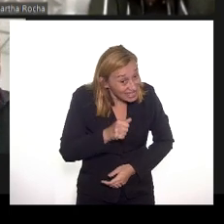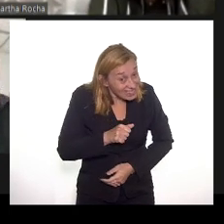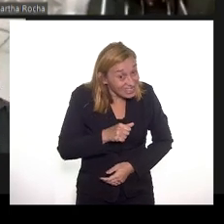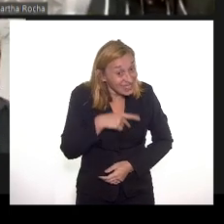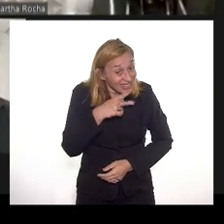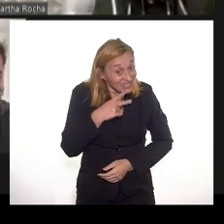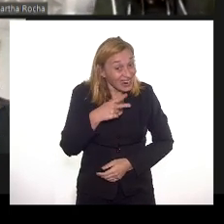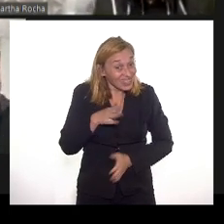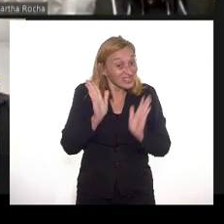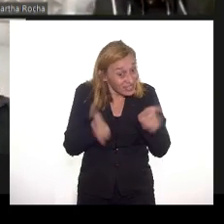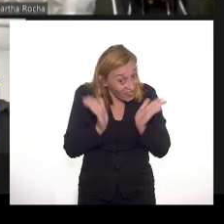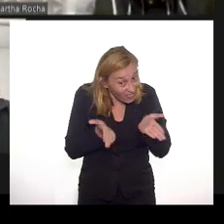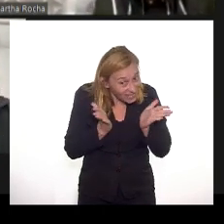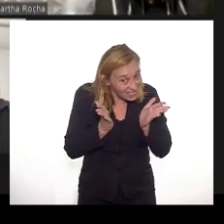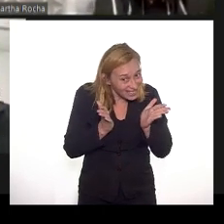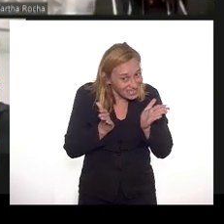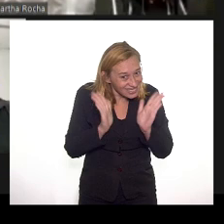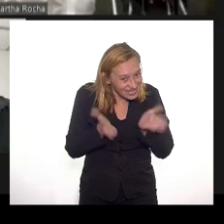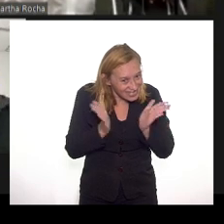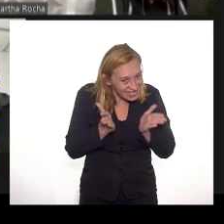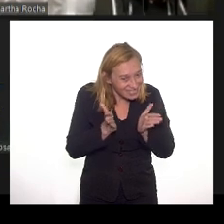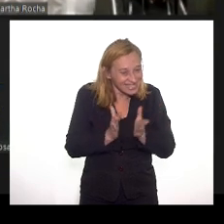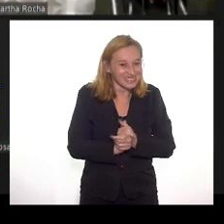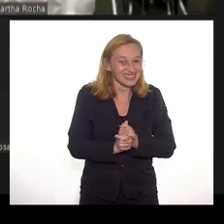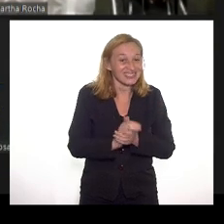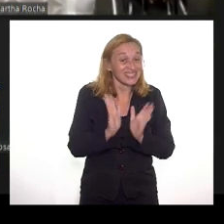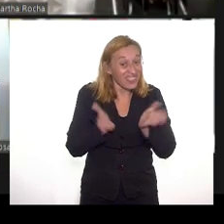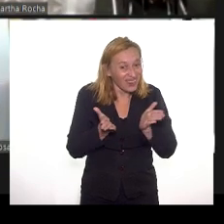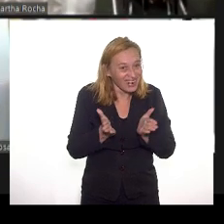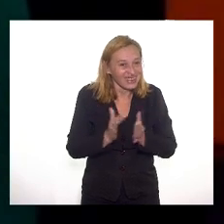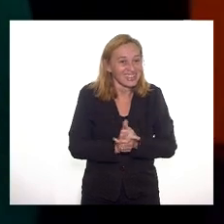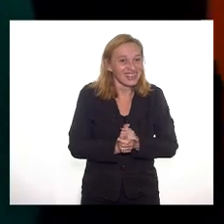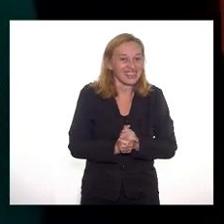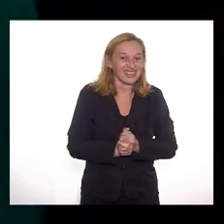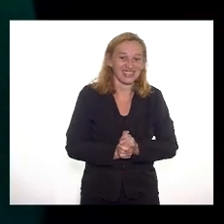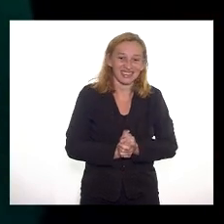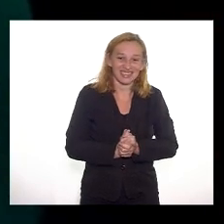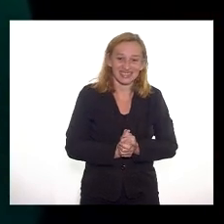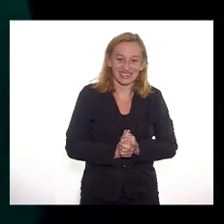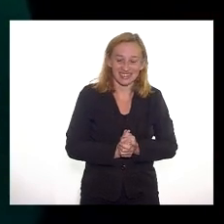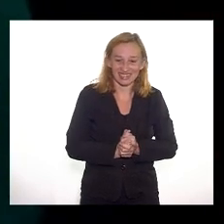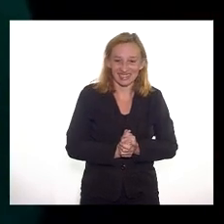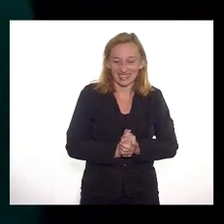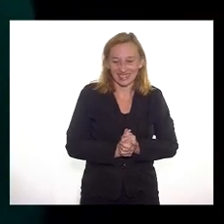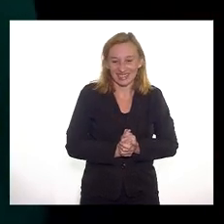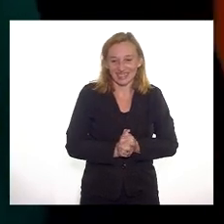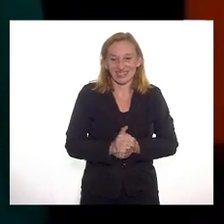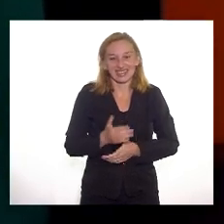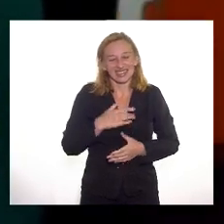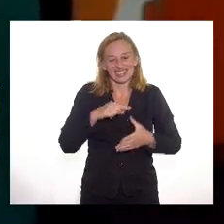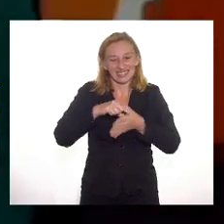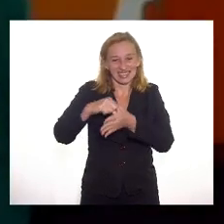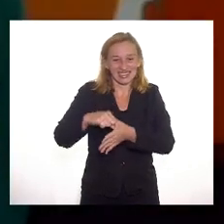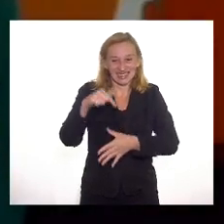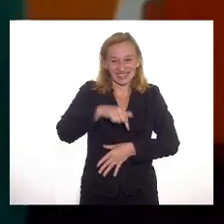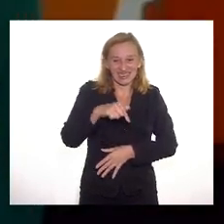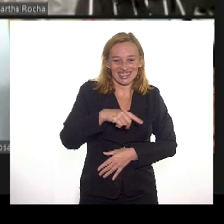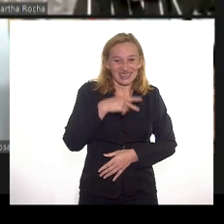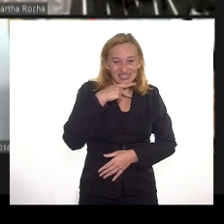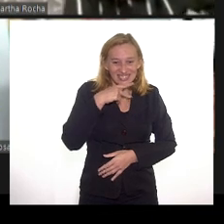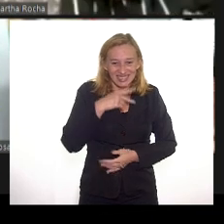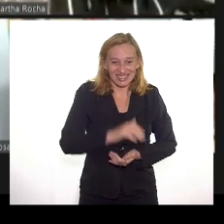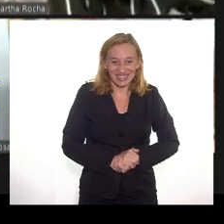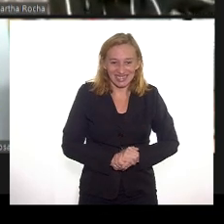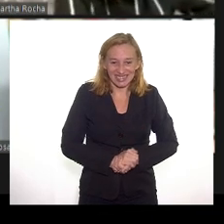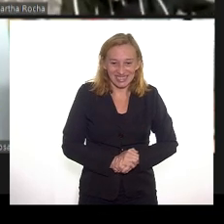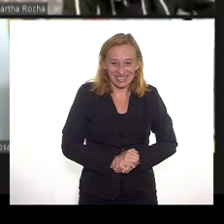falando sobre hoje, tá? Eu concordo com o posicionamento do meu líder aqui de bancada.